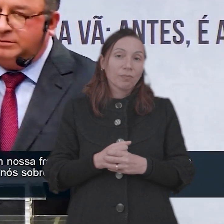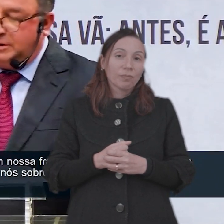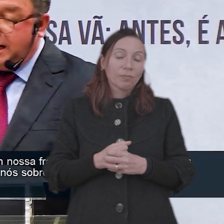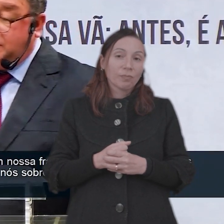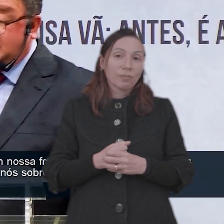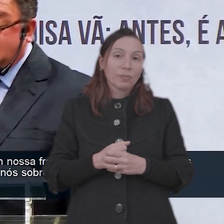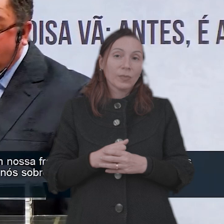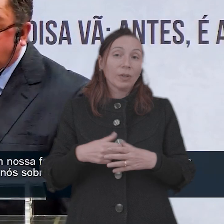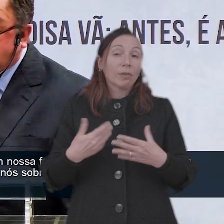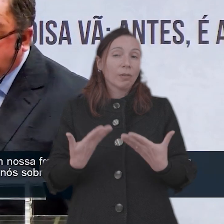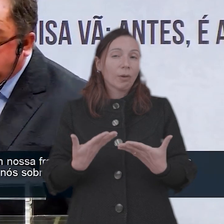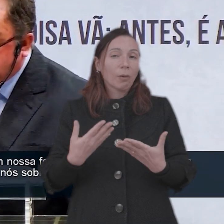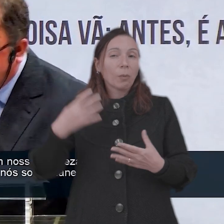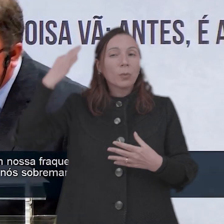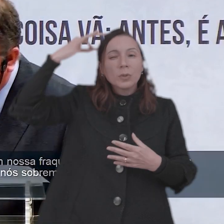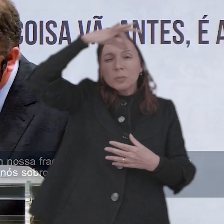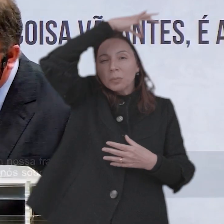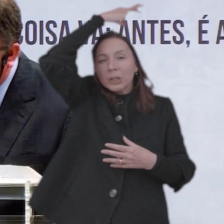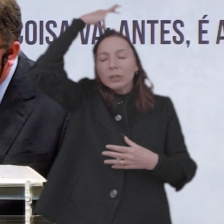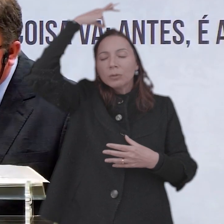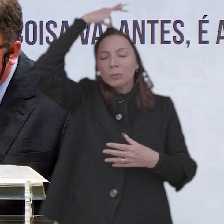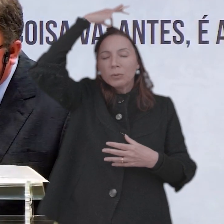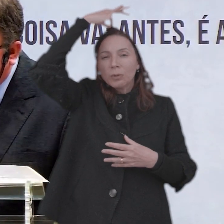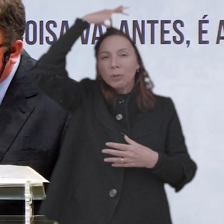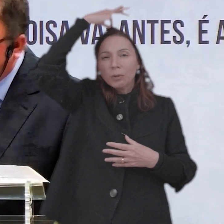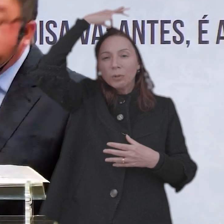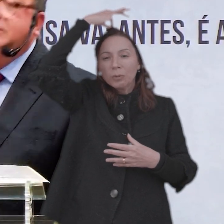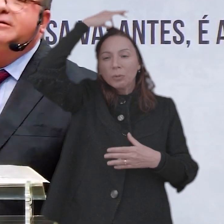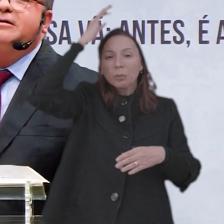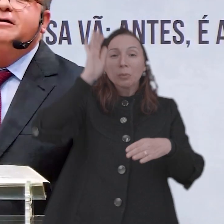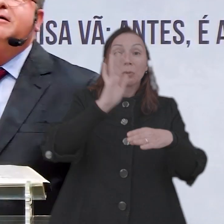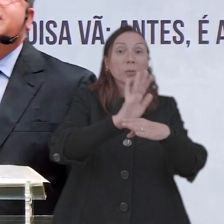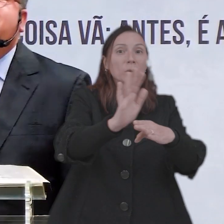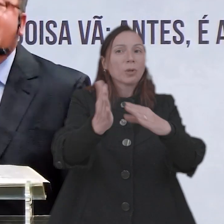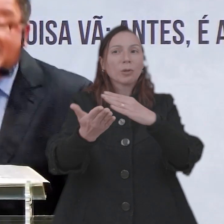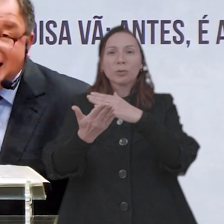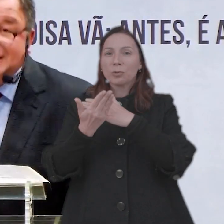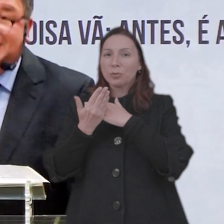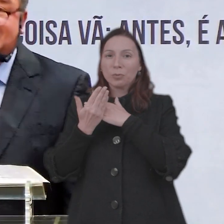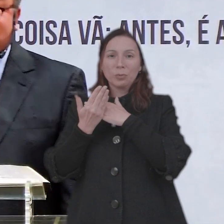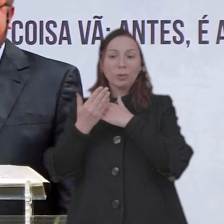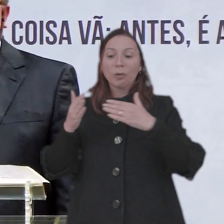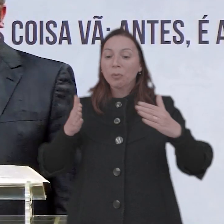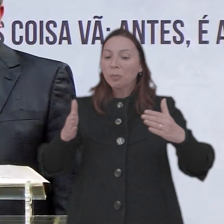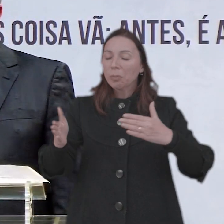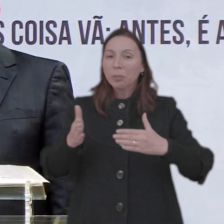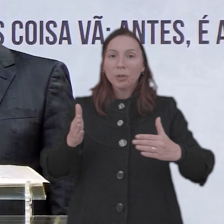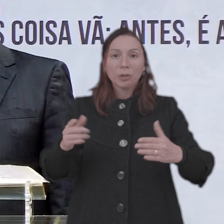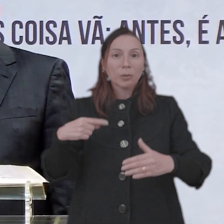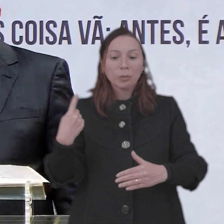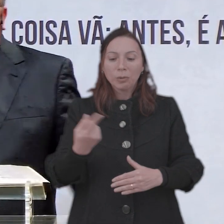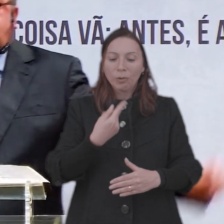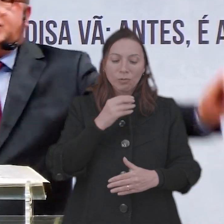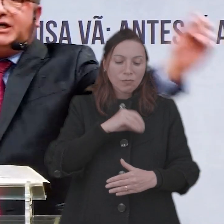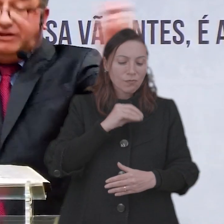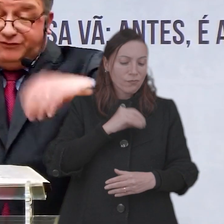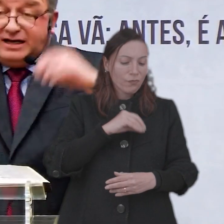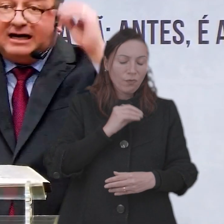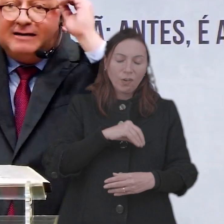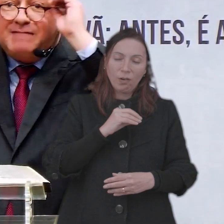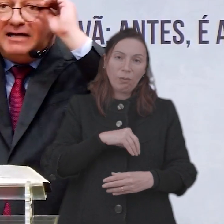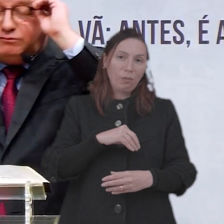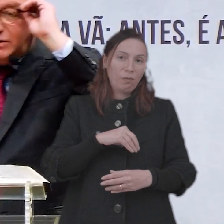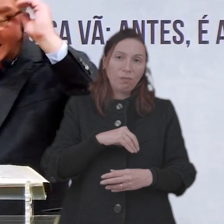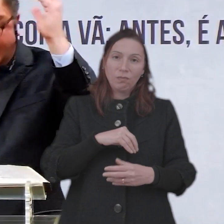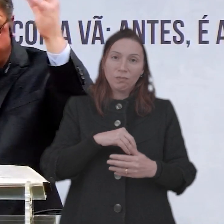Santo é nos assistir em nossas fraquezas. Isso